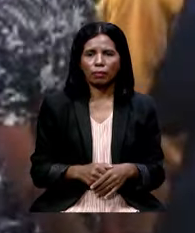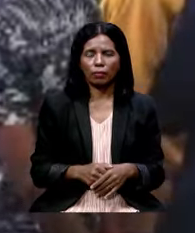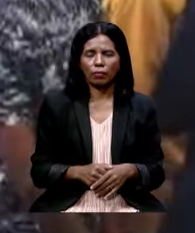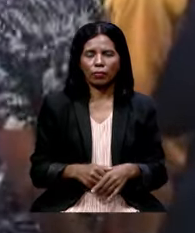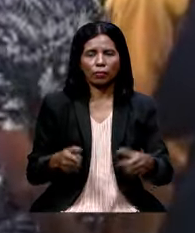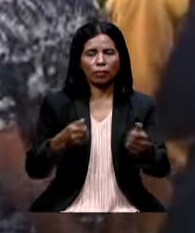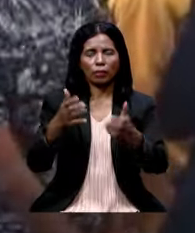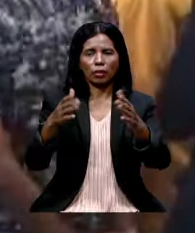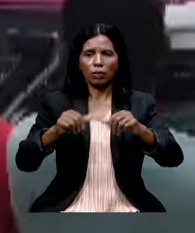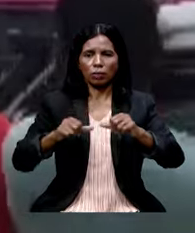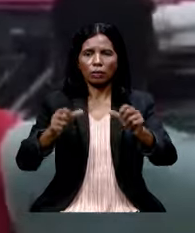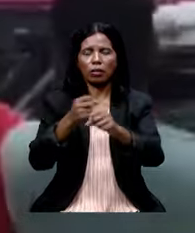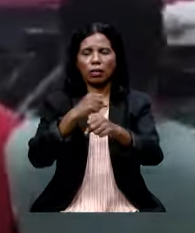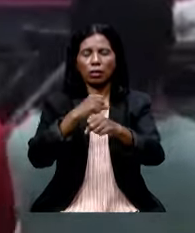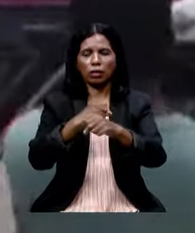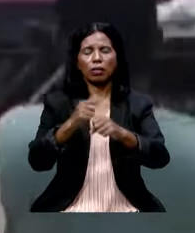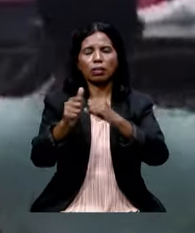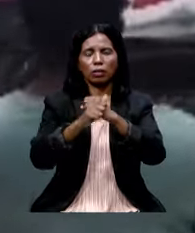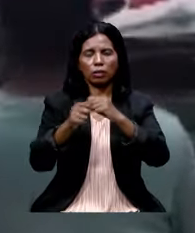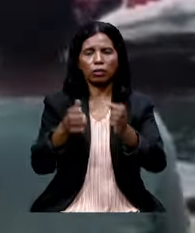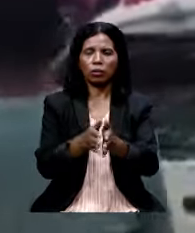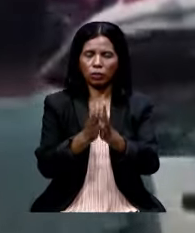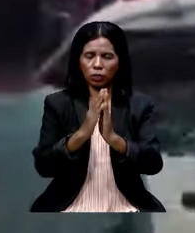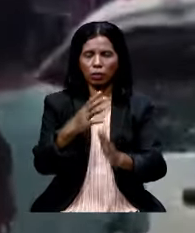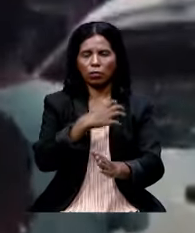Motorista sira se continua halo asang idane hodi zizi ba